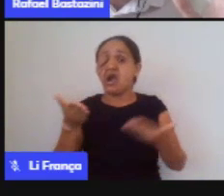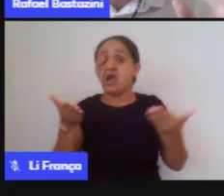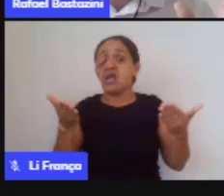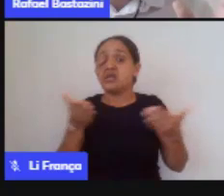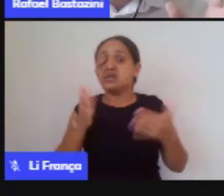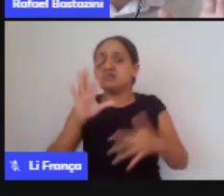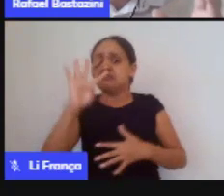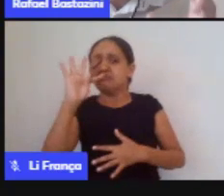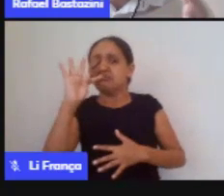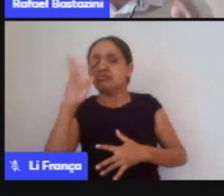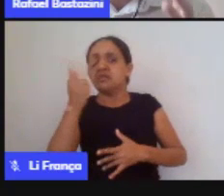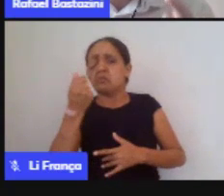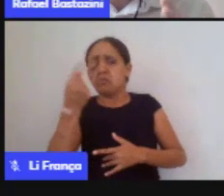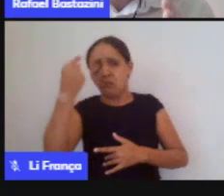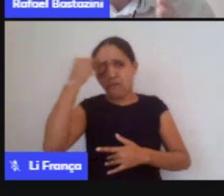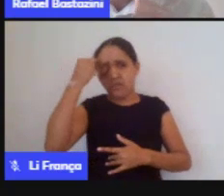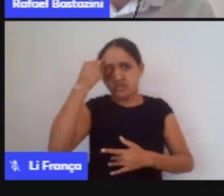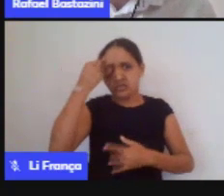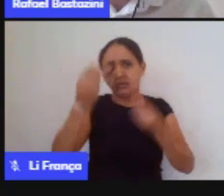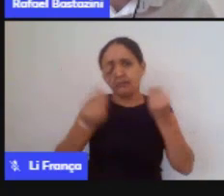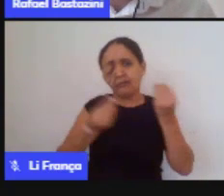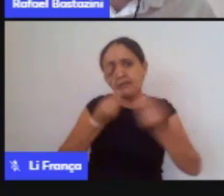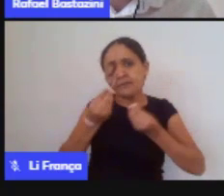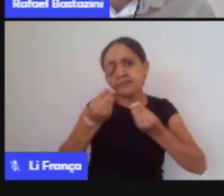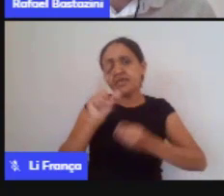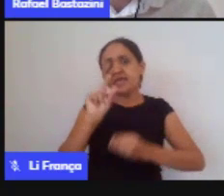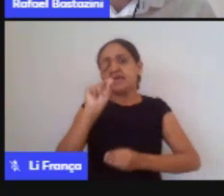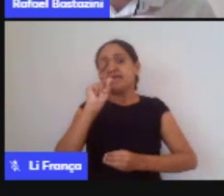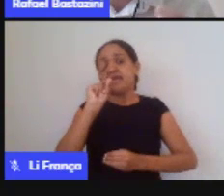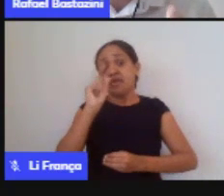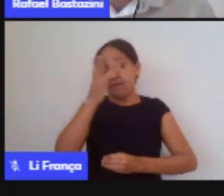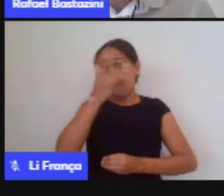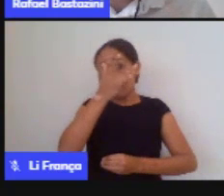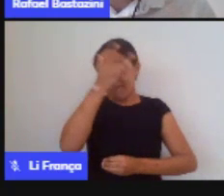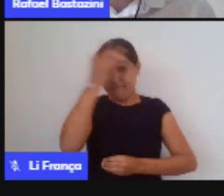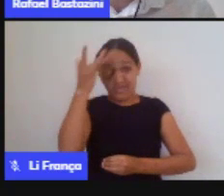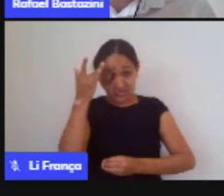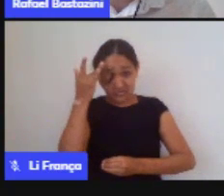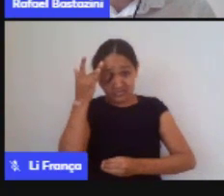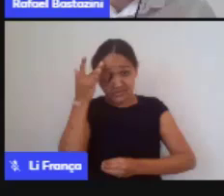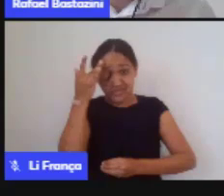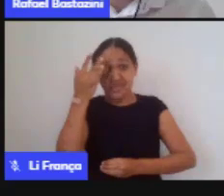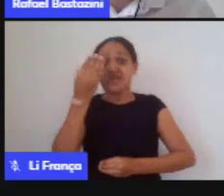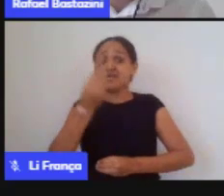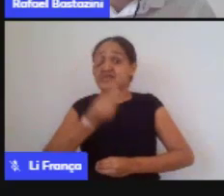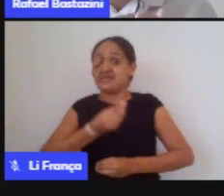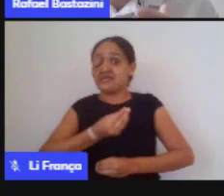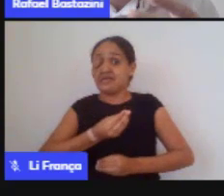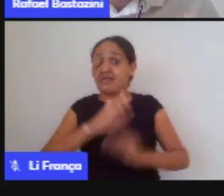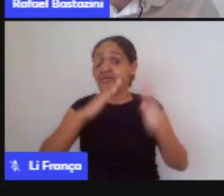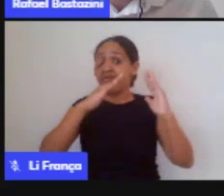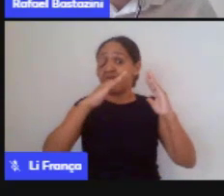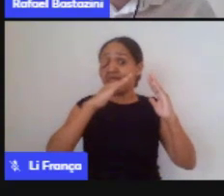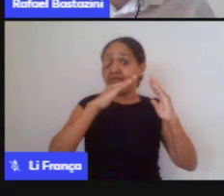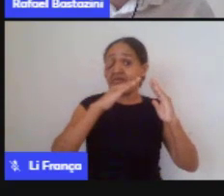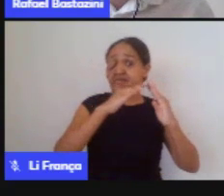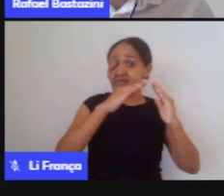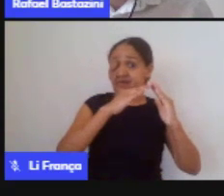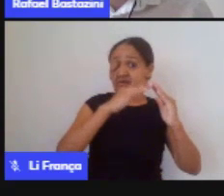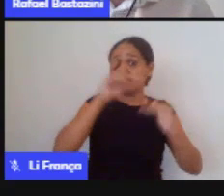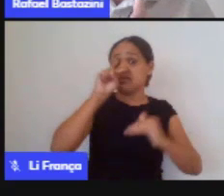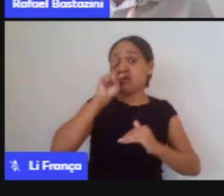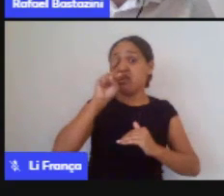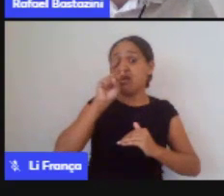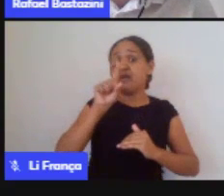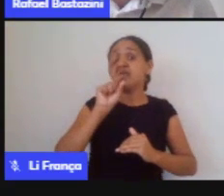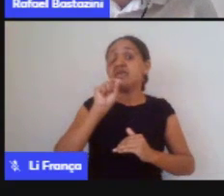e pensa comigo, quem que eram essas pessoas que eram beneficiárias desses loteamentos, desses conjuntos